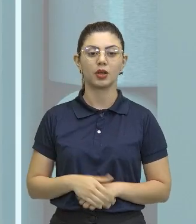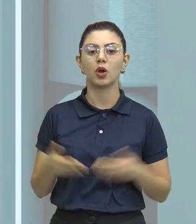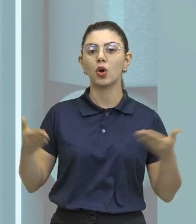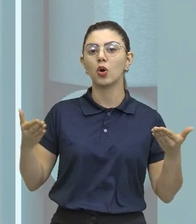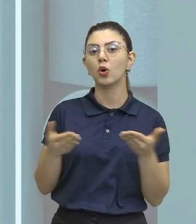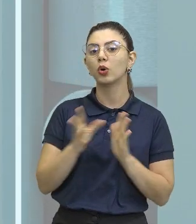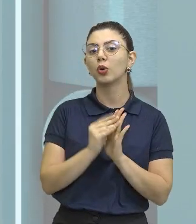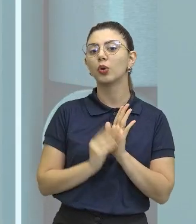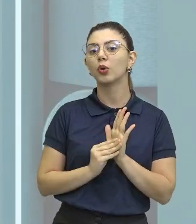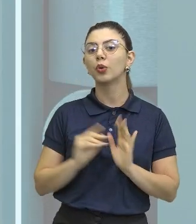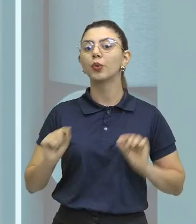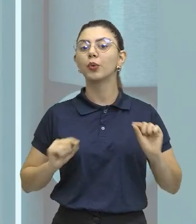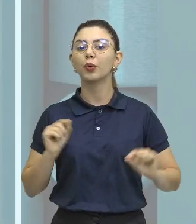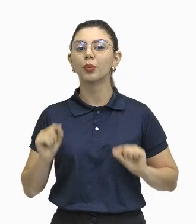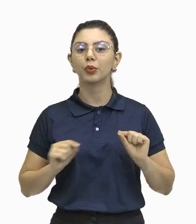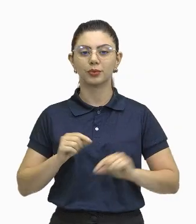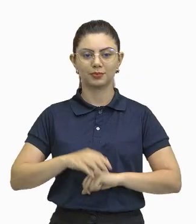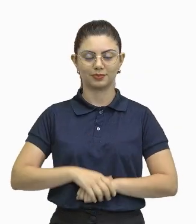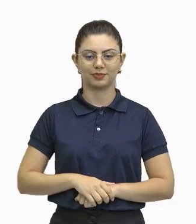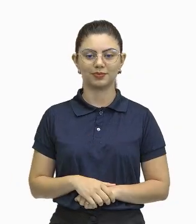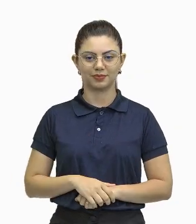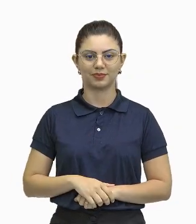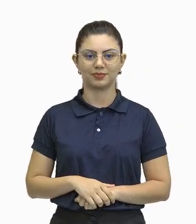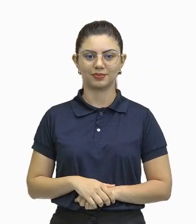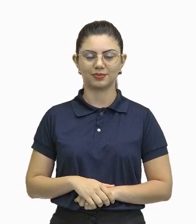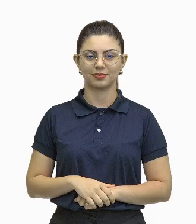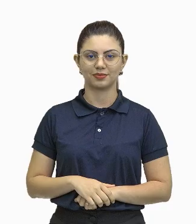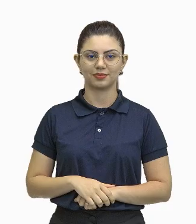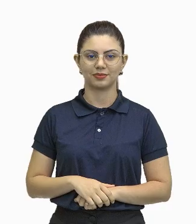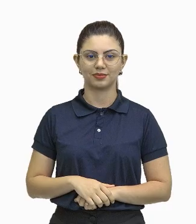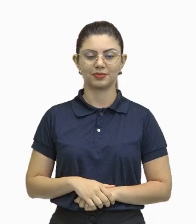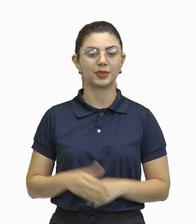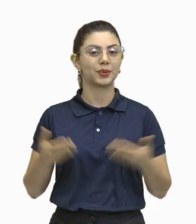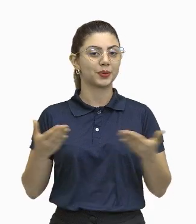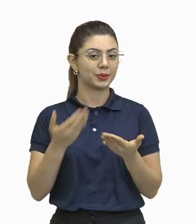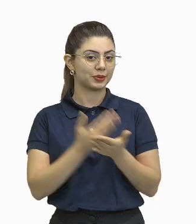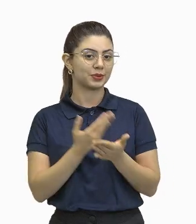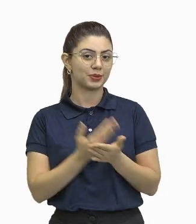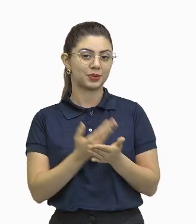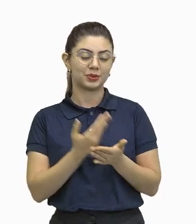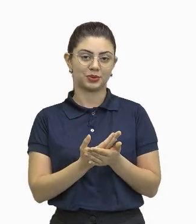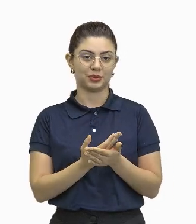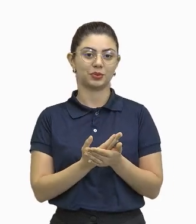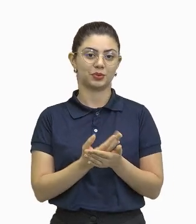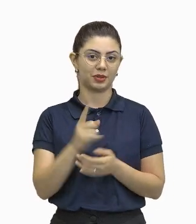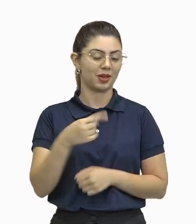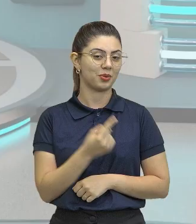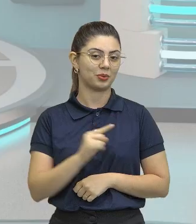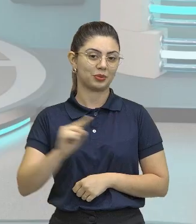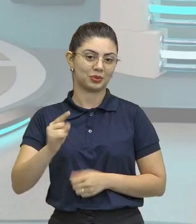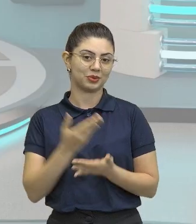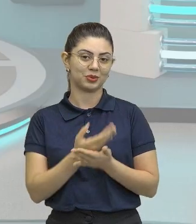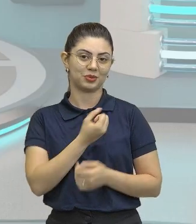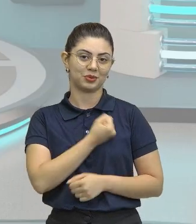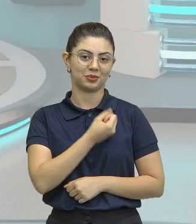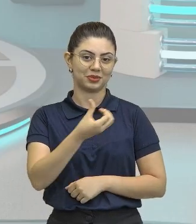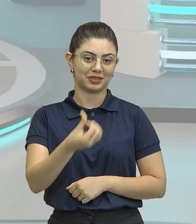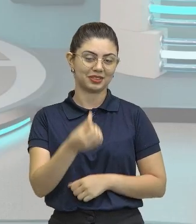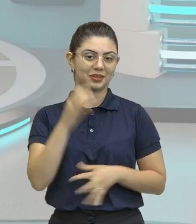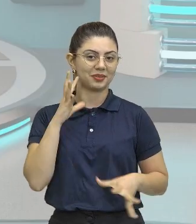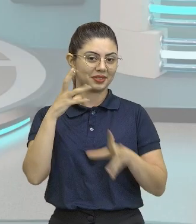como conteúdo da nossa aula? Bem, hoje é a nossa última aula, a aula 6, e vamos ter